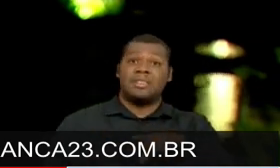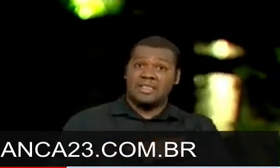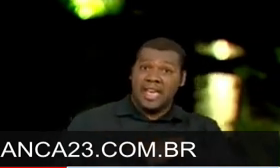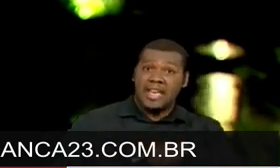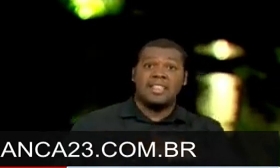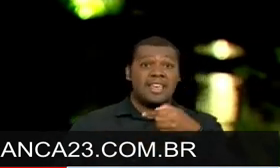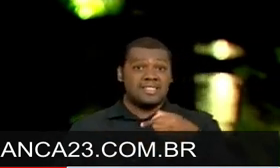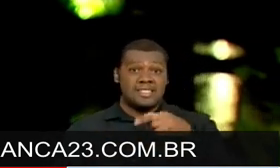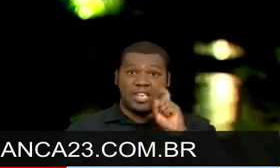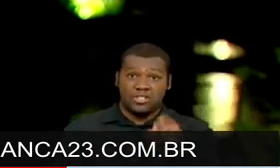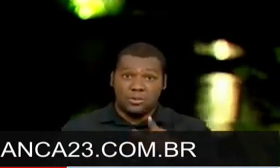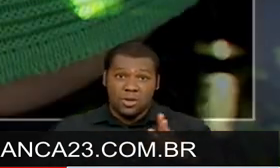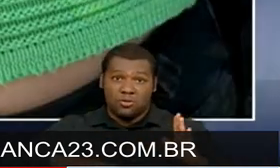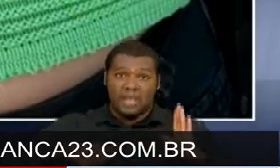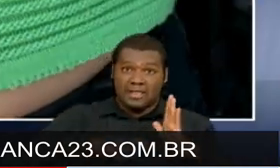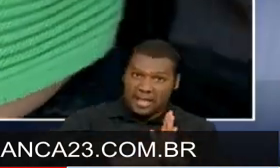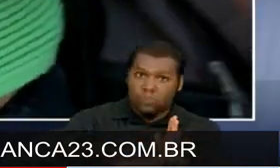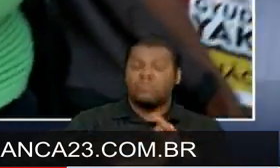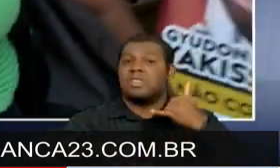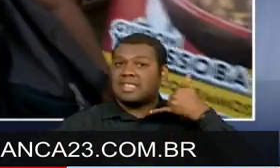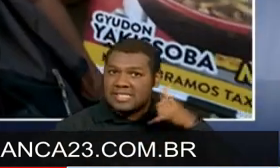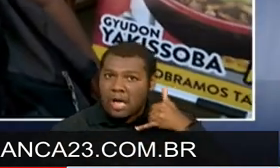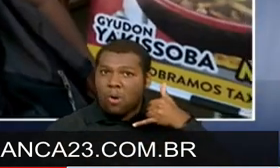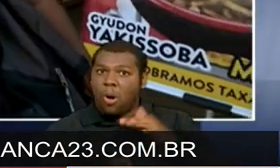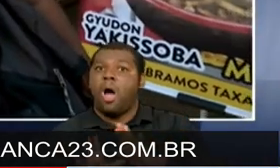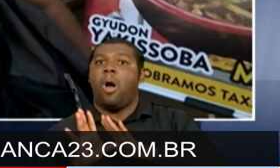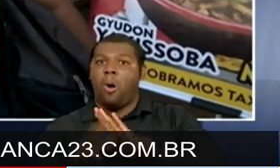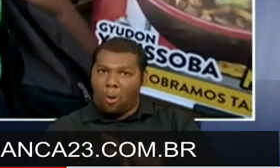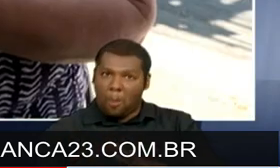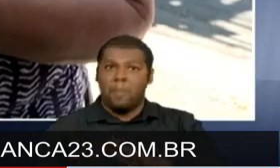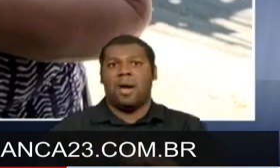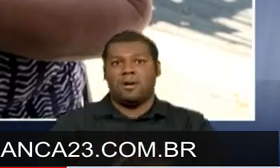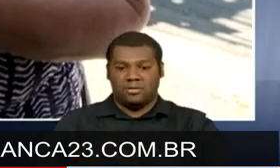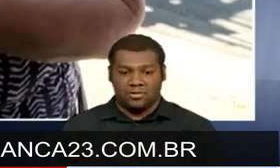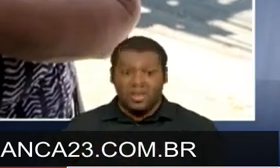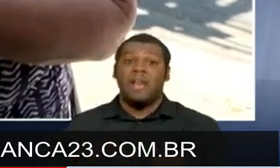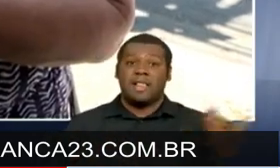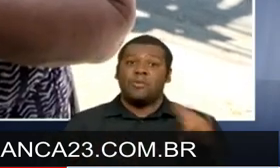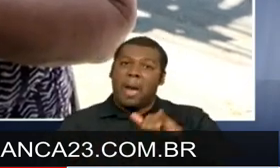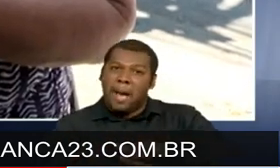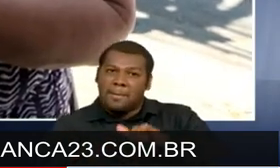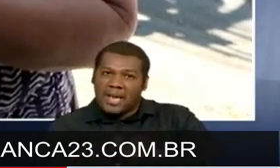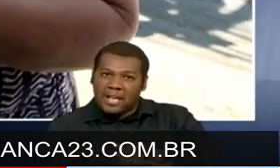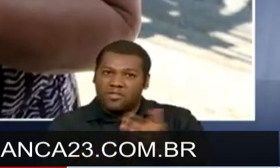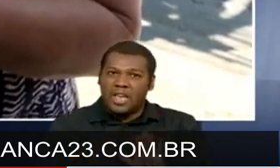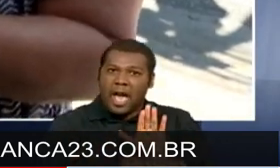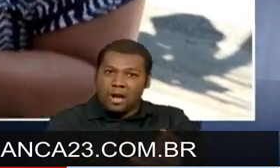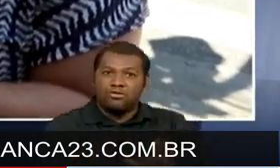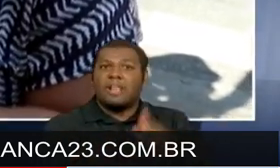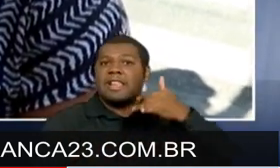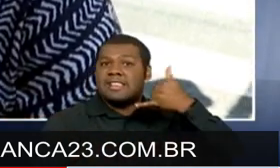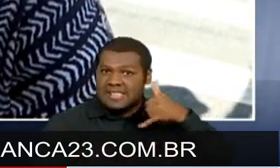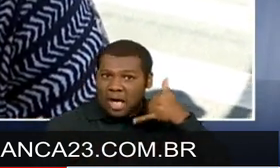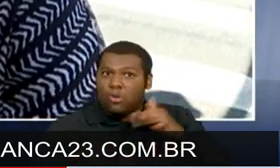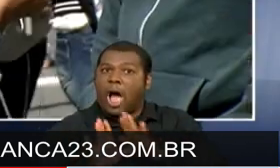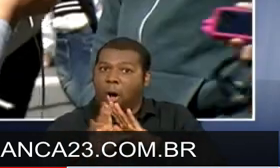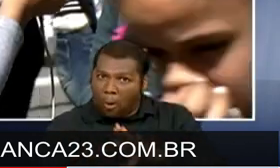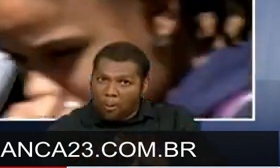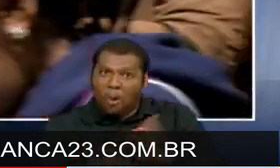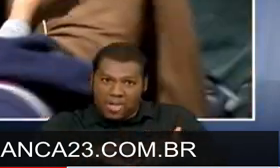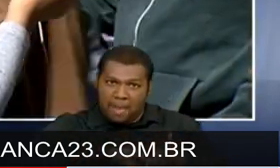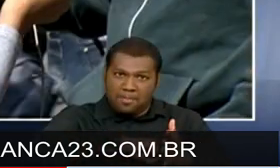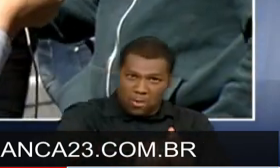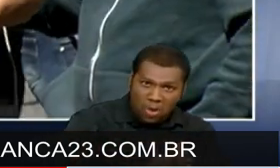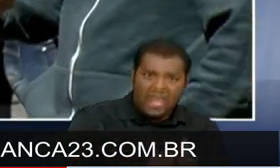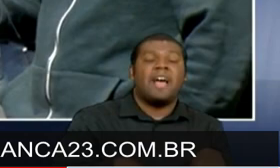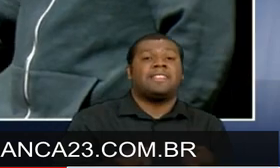de furtos ou roubos de aparelhos celulares. A ferramenta bloqueia esses aparelhos celulares, inclusive os aplicativos que estão